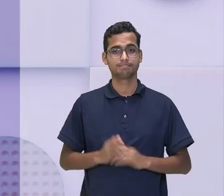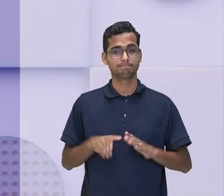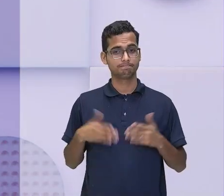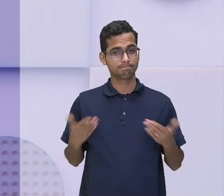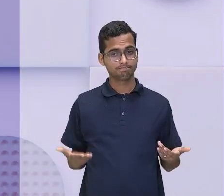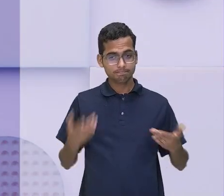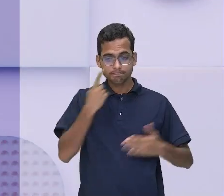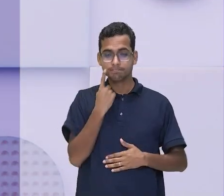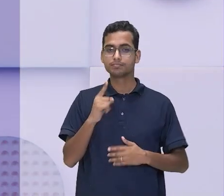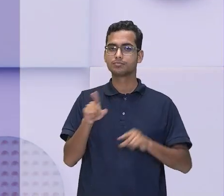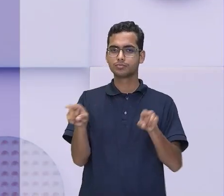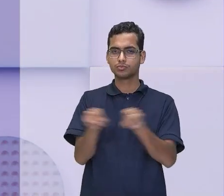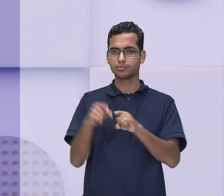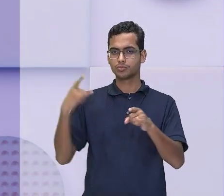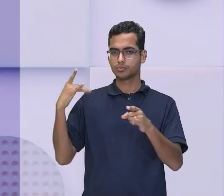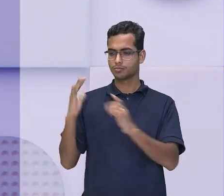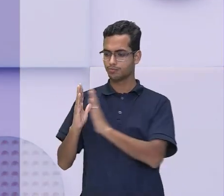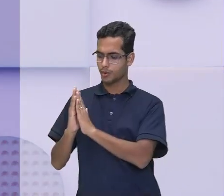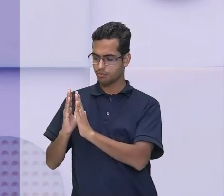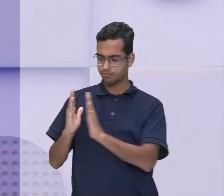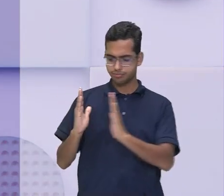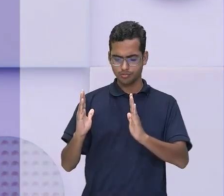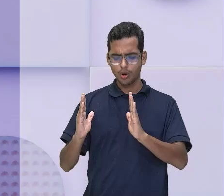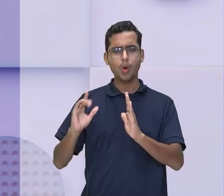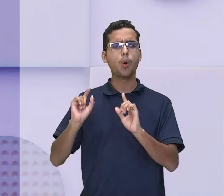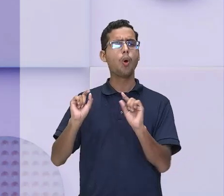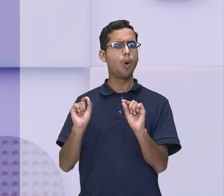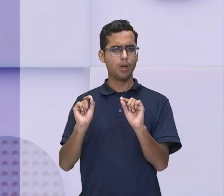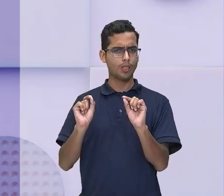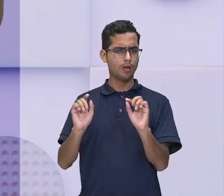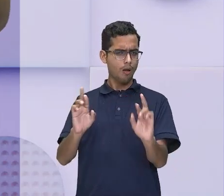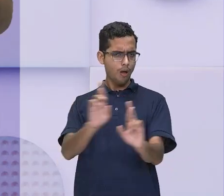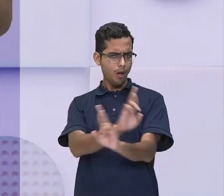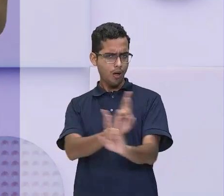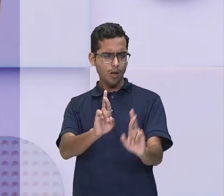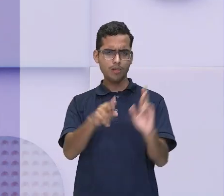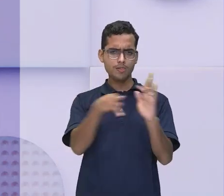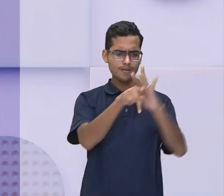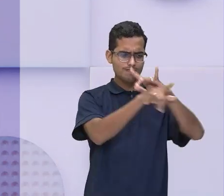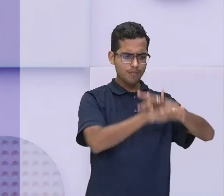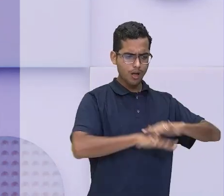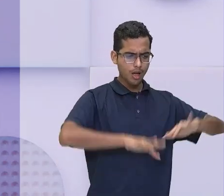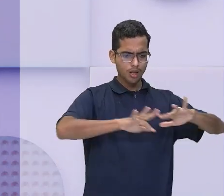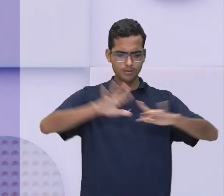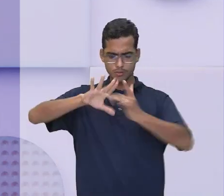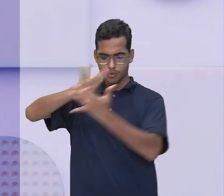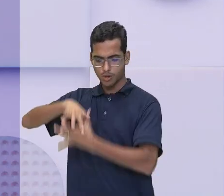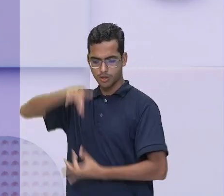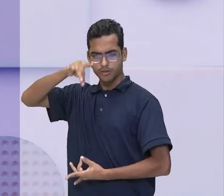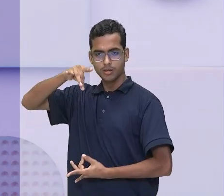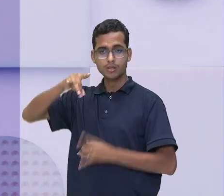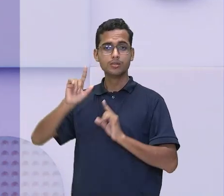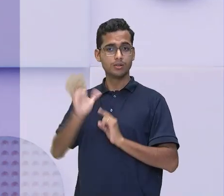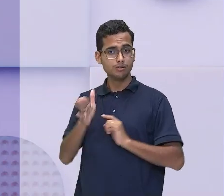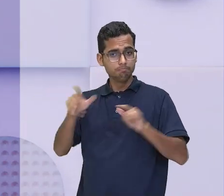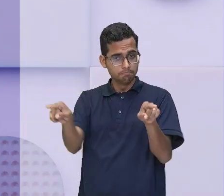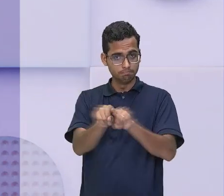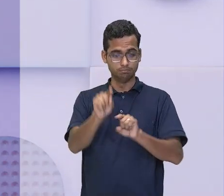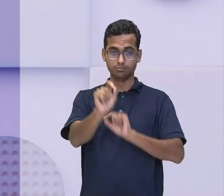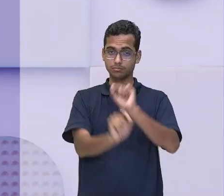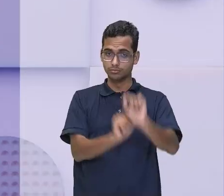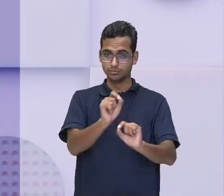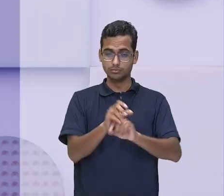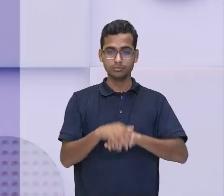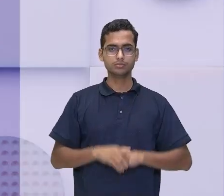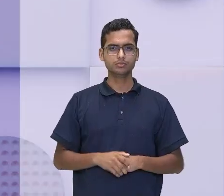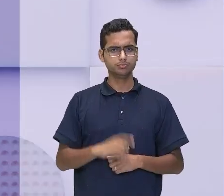Falamos até agora sobre a relação entre mística e espiritualidade e, ao mesmo tempo, entendemos que